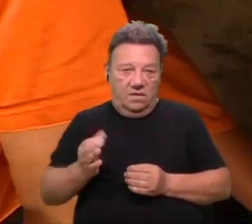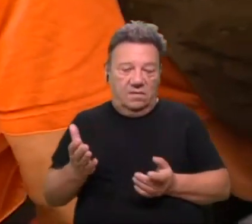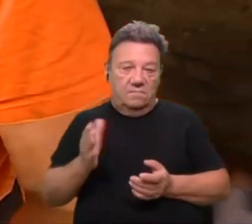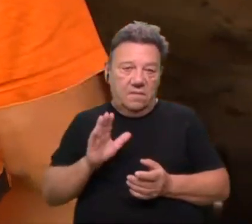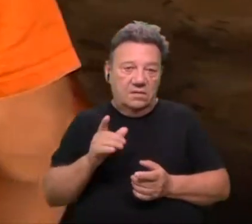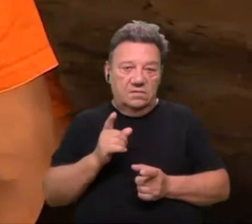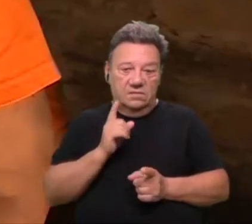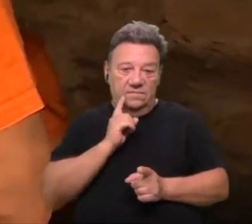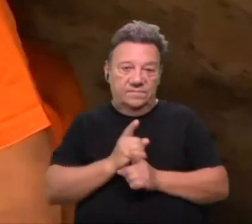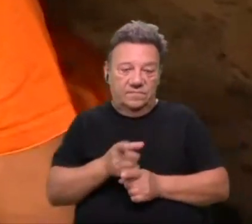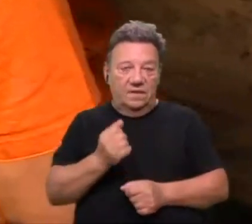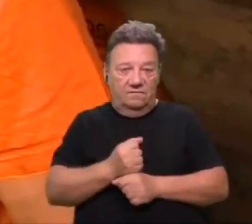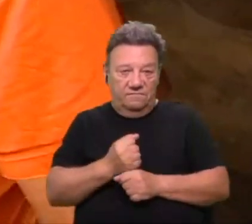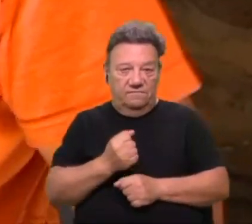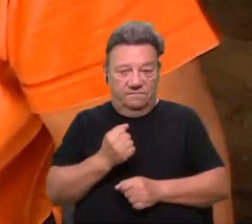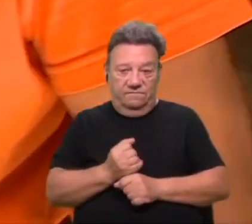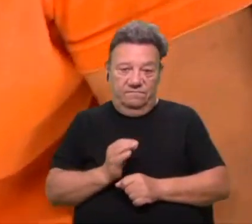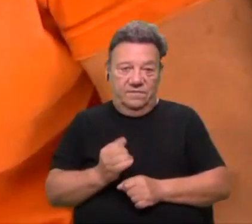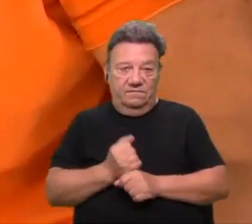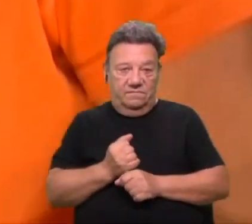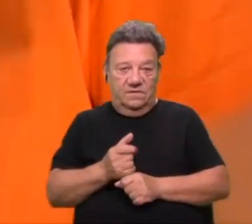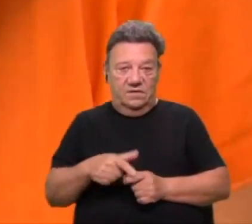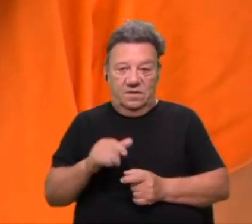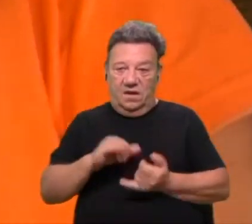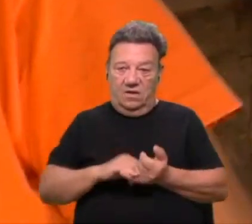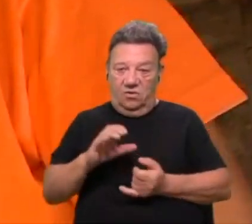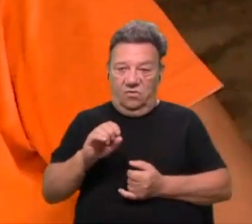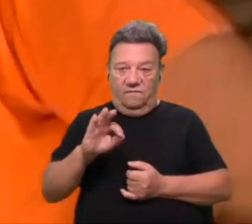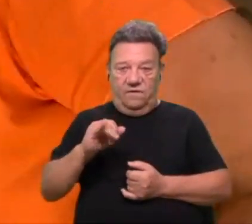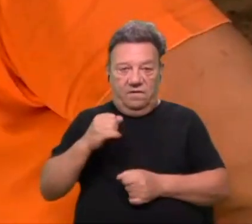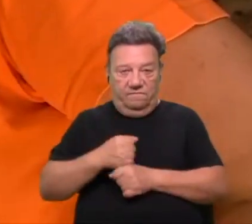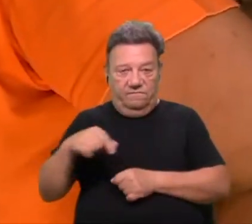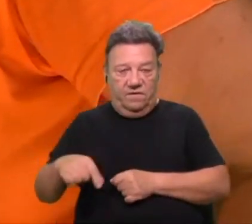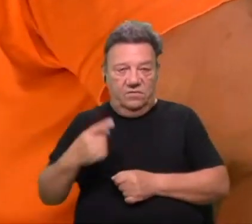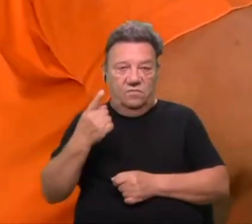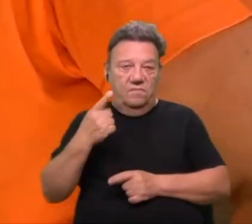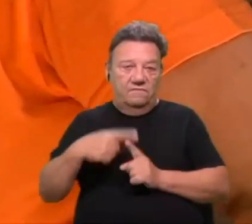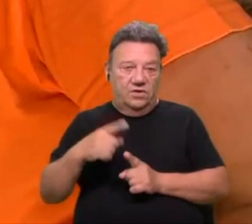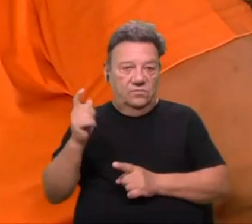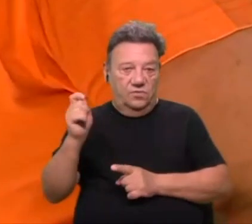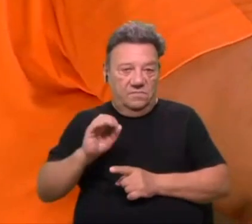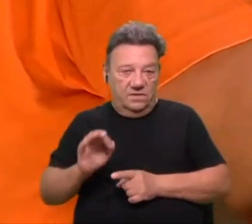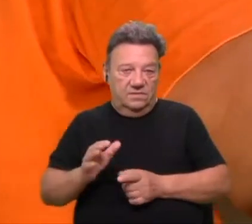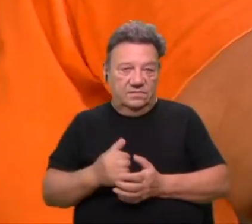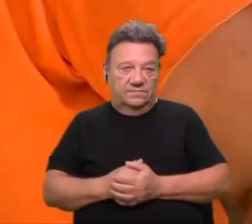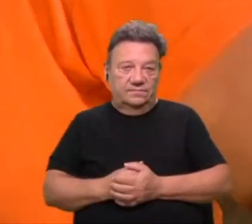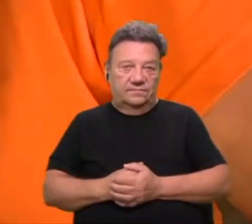assim fazer na compraria uma vez por mês